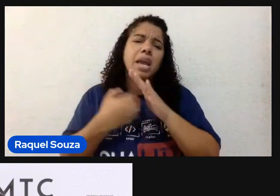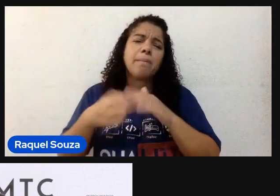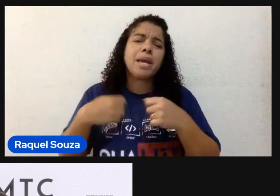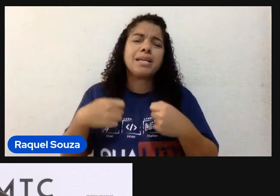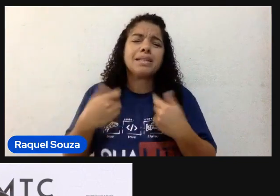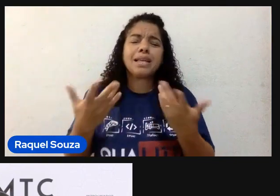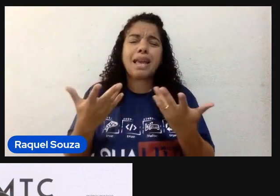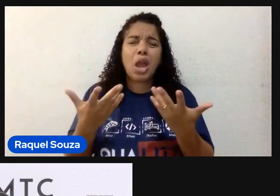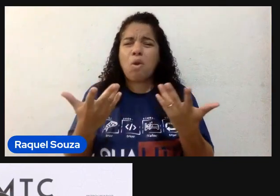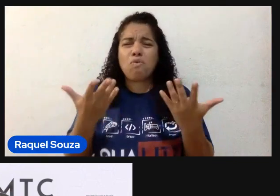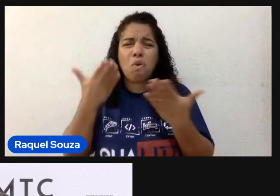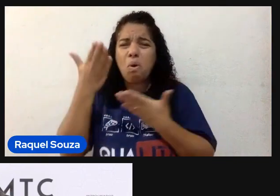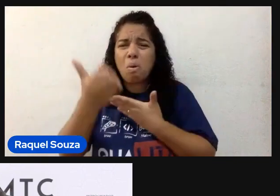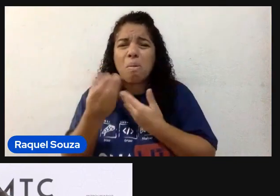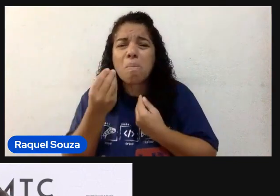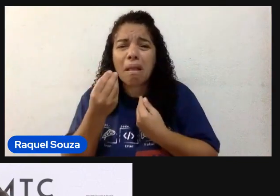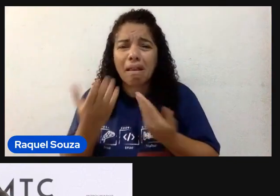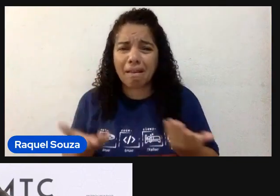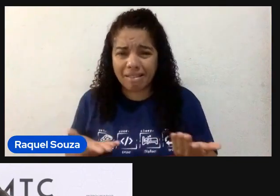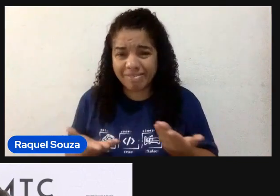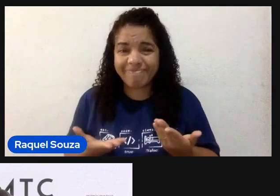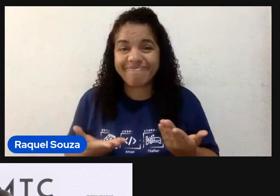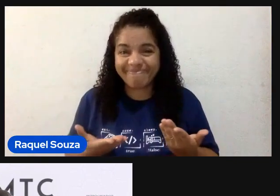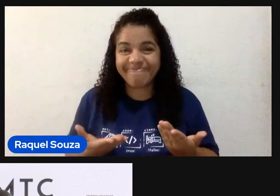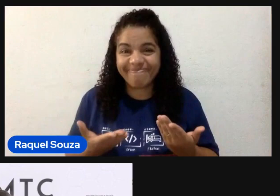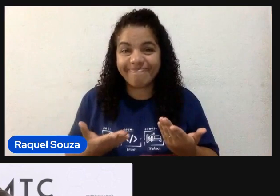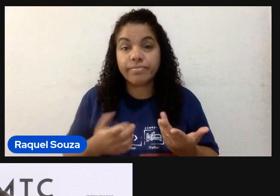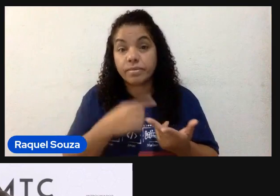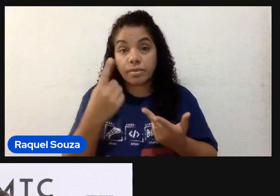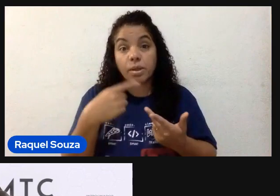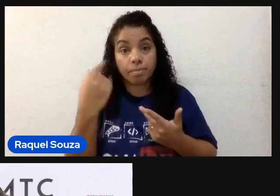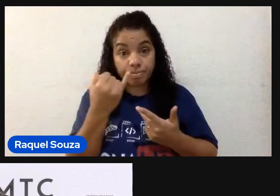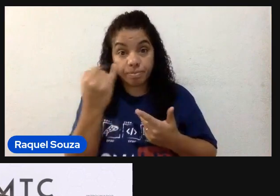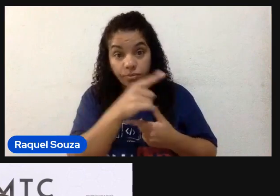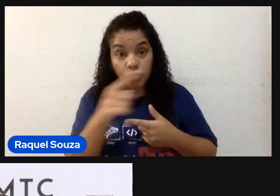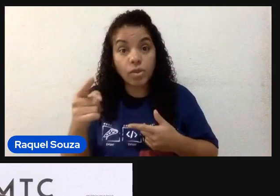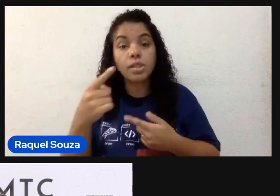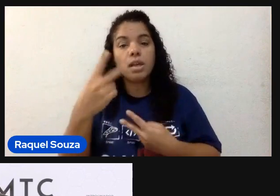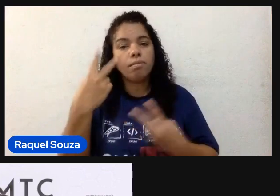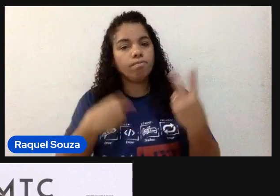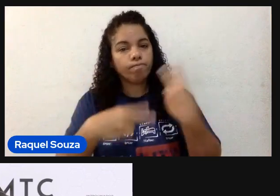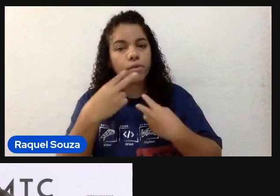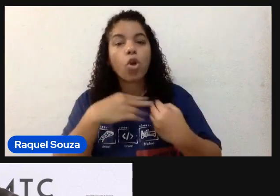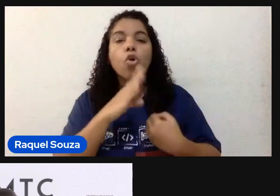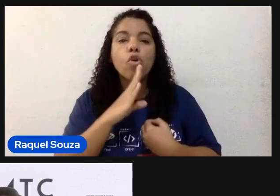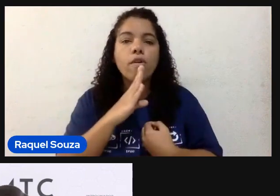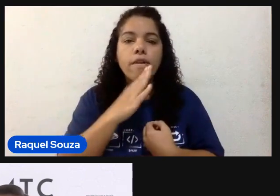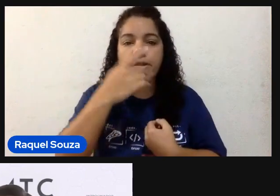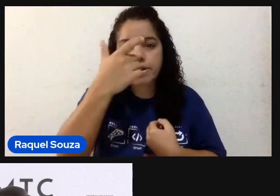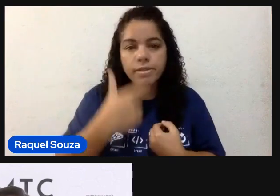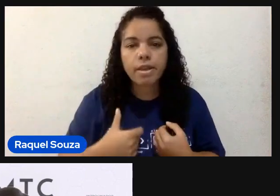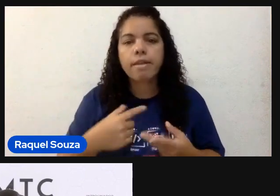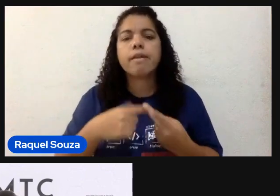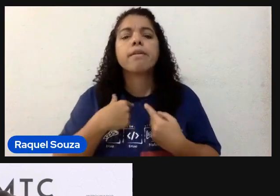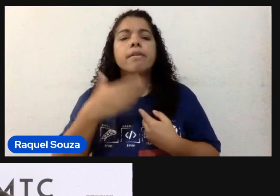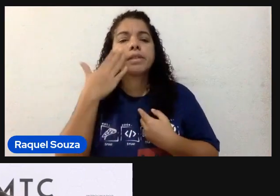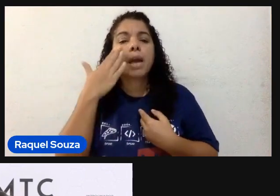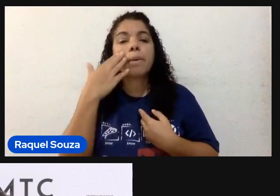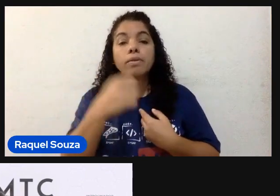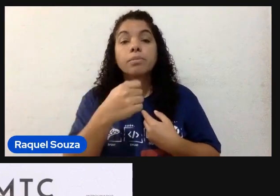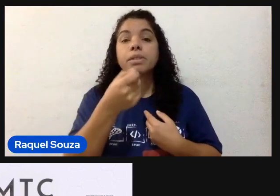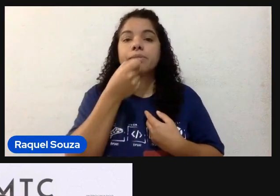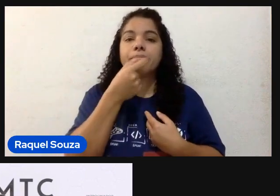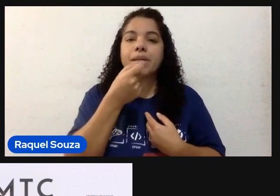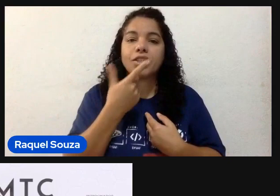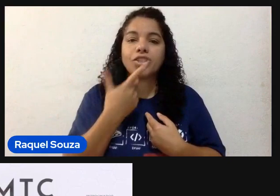minha energia. Então, é muito importante você se conhecer e saber que você precisa tomar medicação,